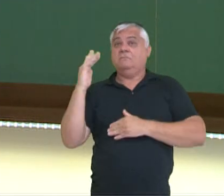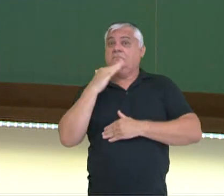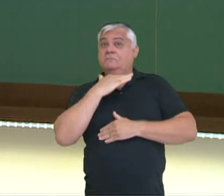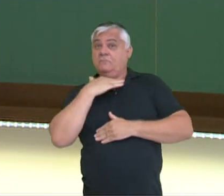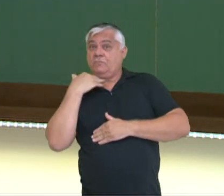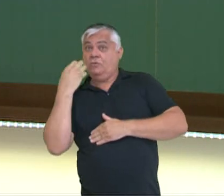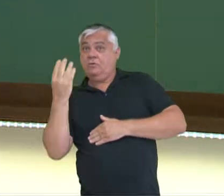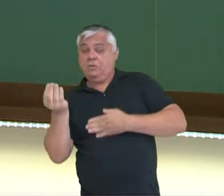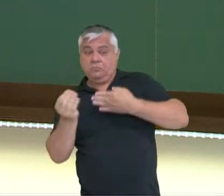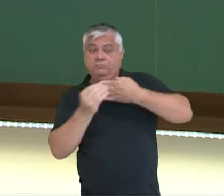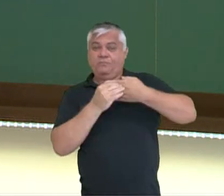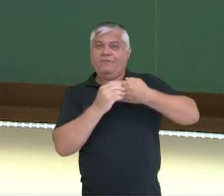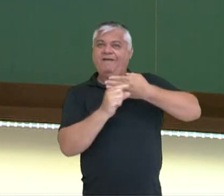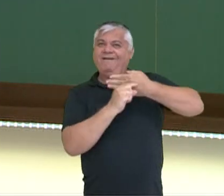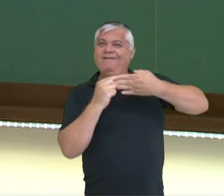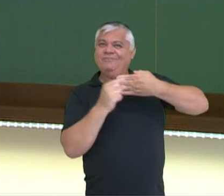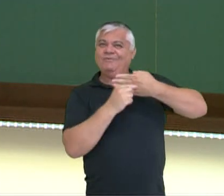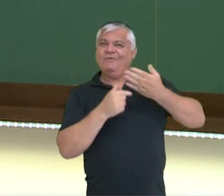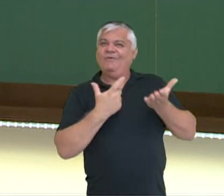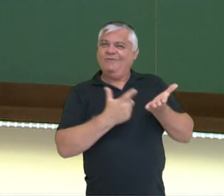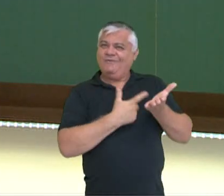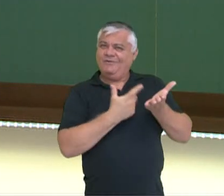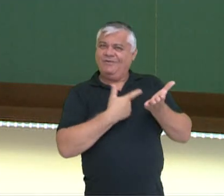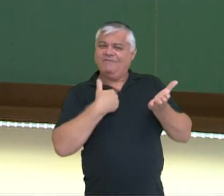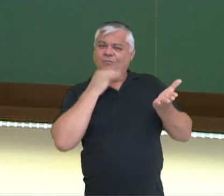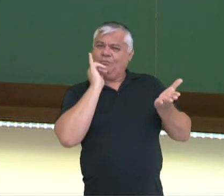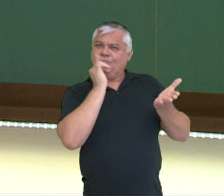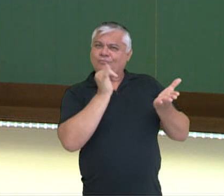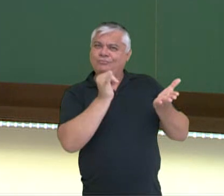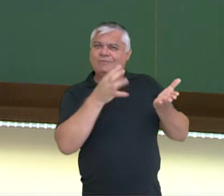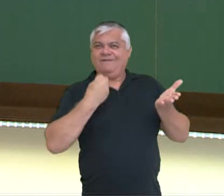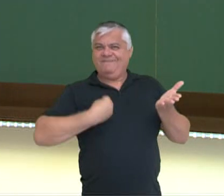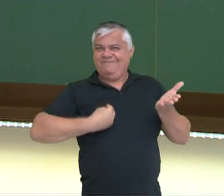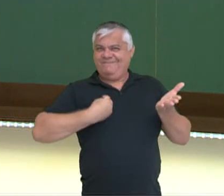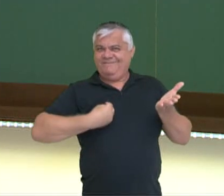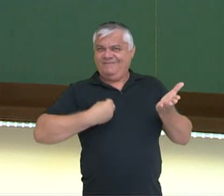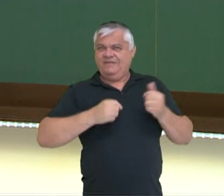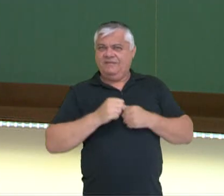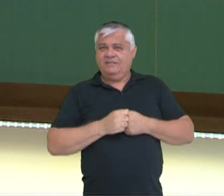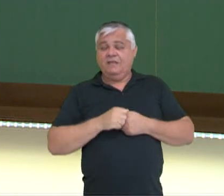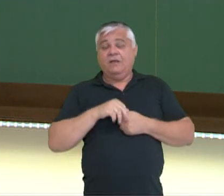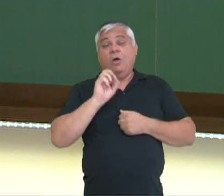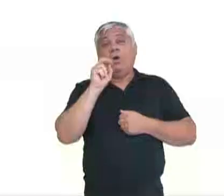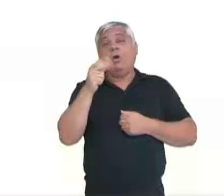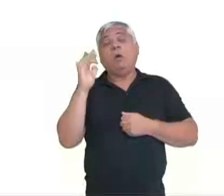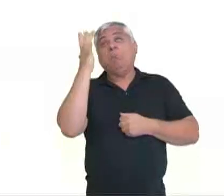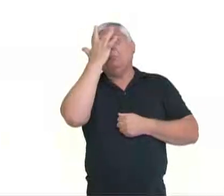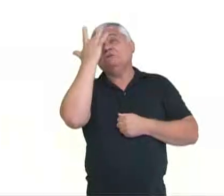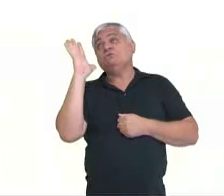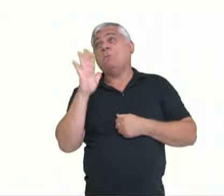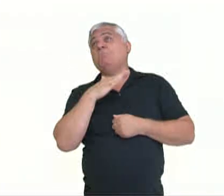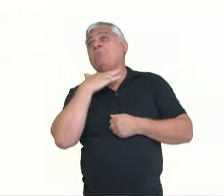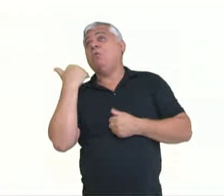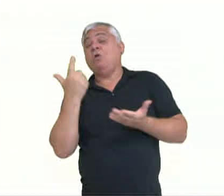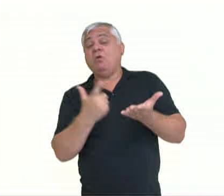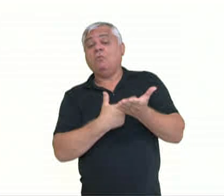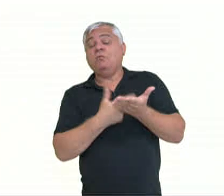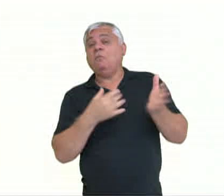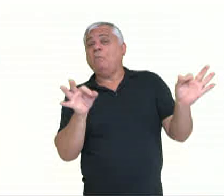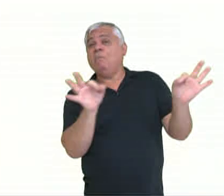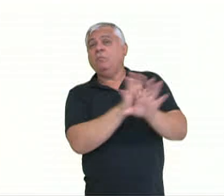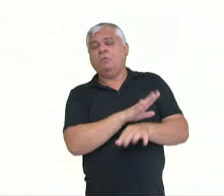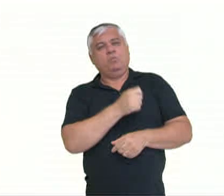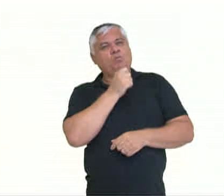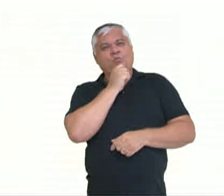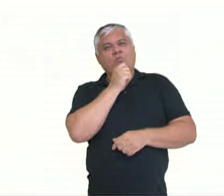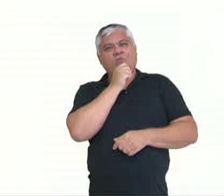morto que conta sua história, e não um autor defunto, alguém que morreu deixando a sua obra. O narrador,